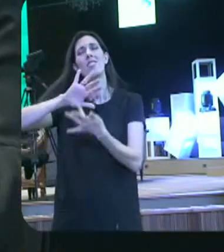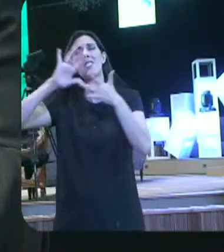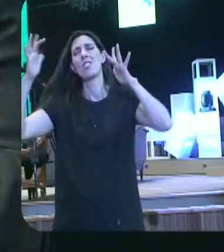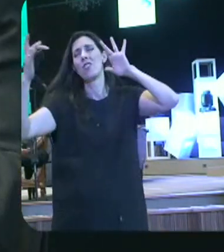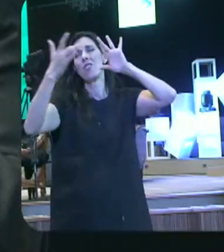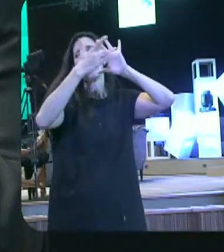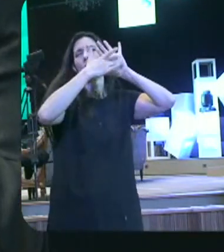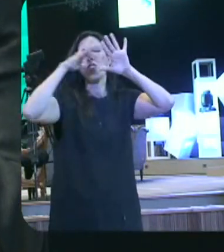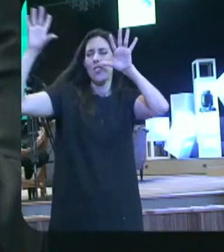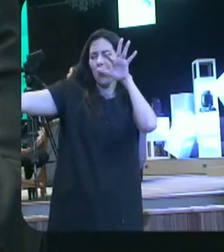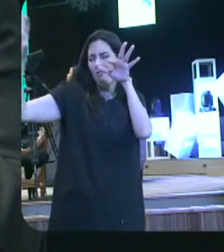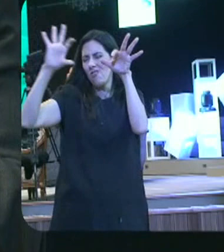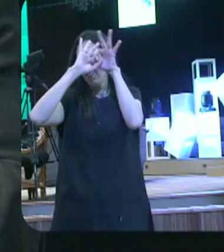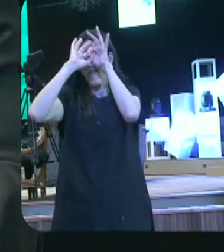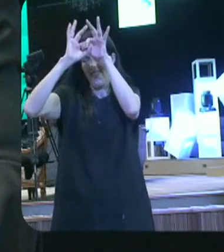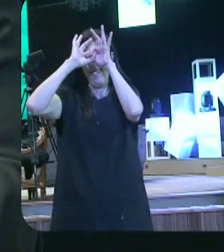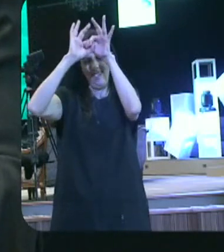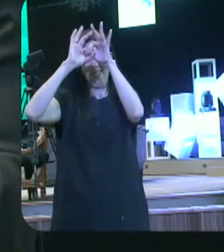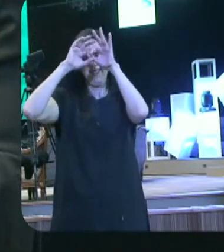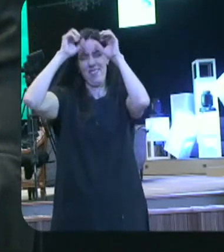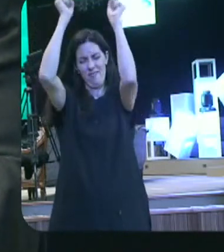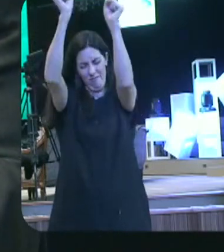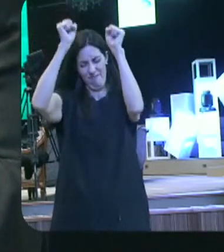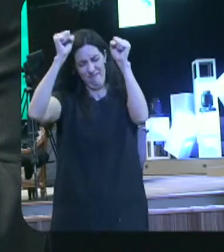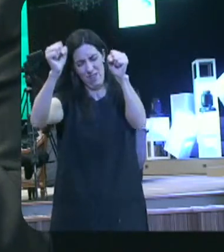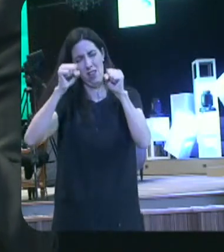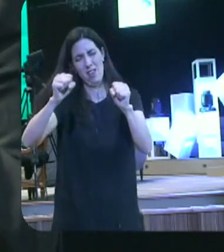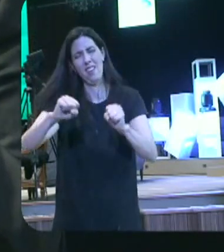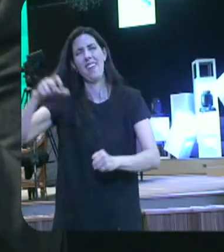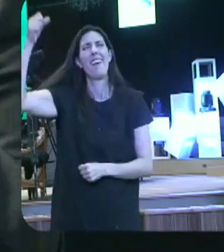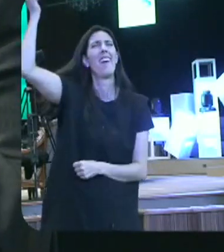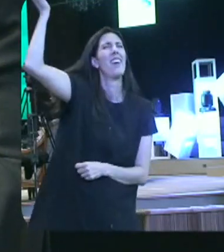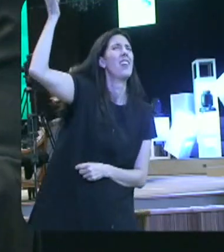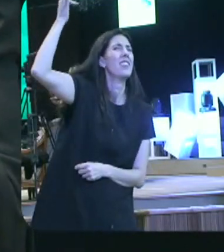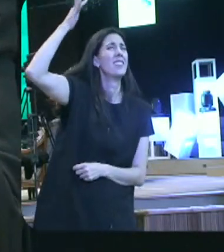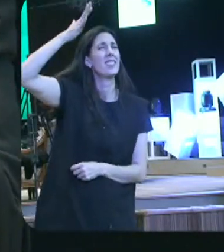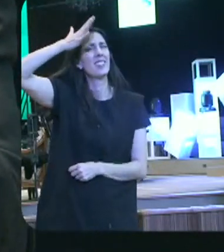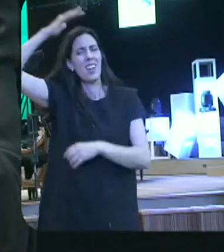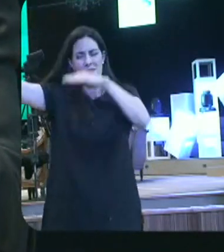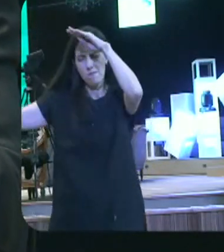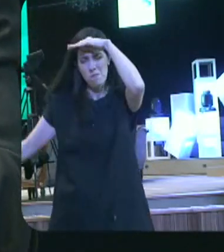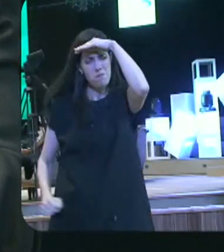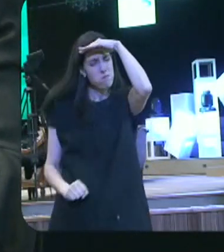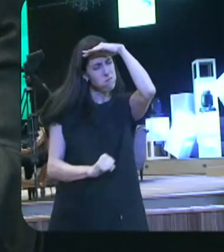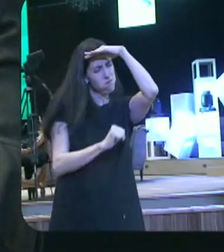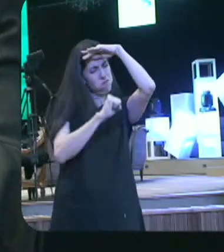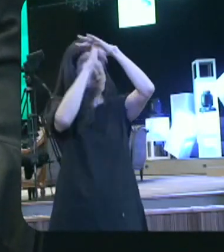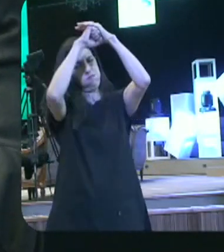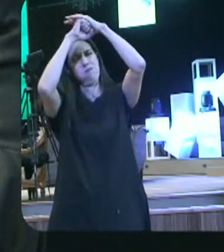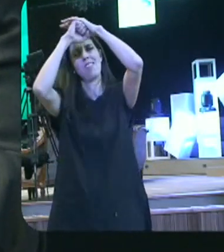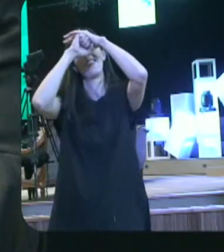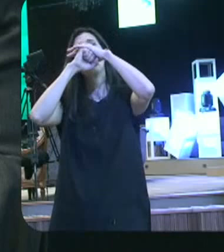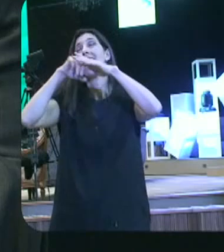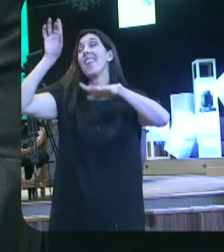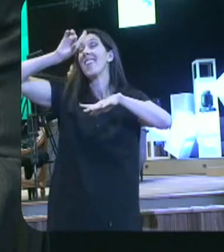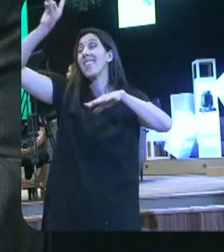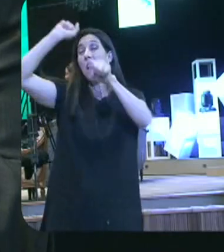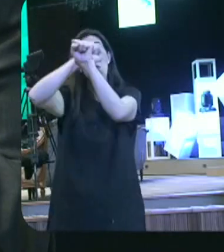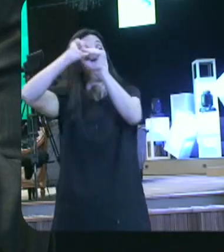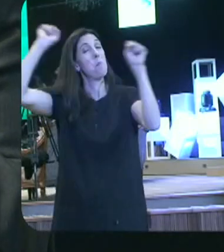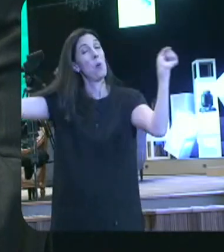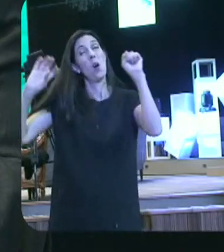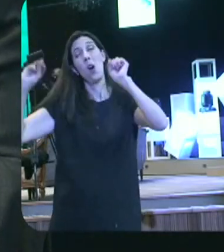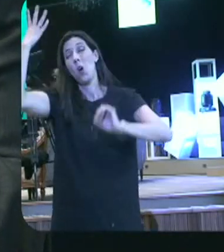venha poderosa, cheia de graça, e que os impossíveis do Senhor